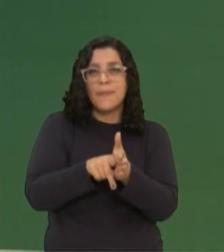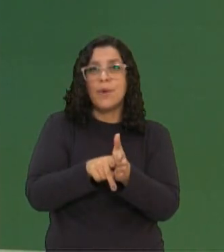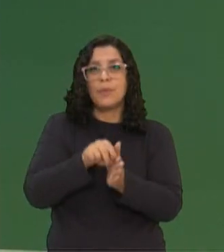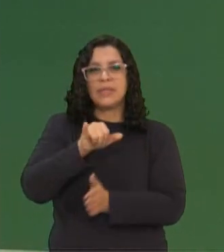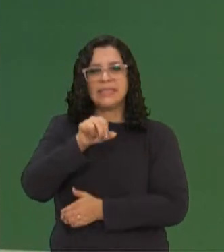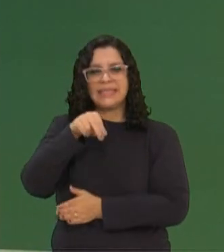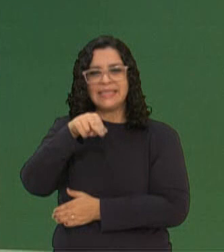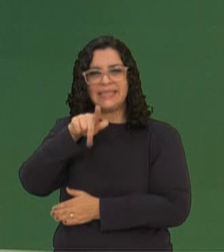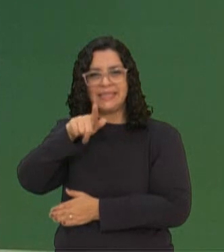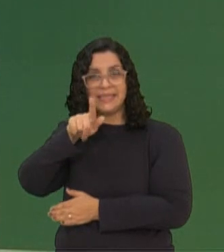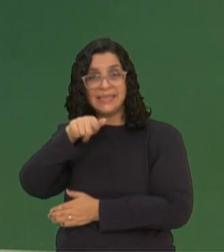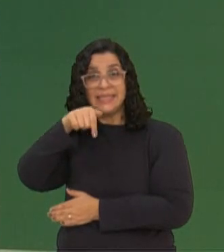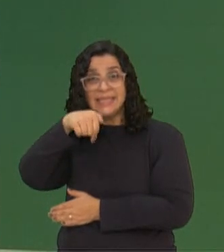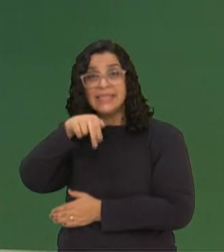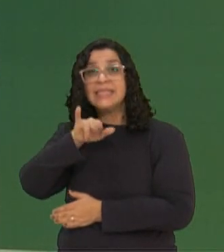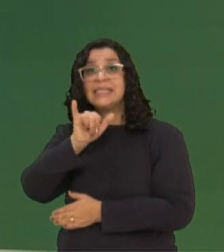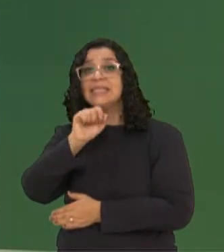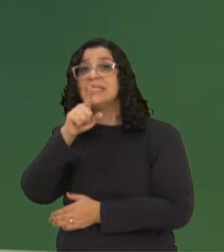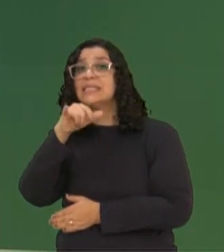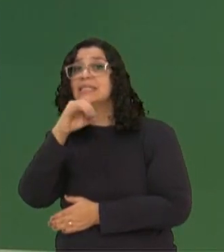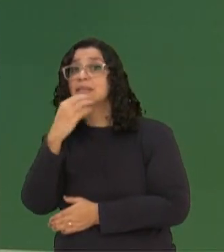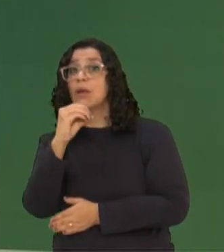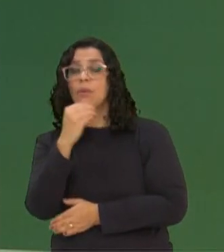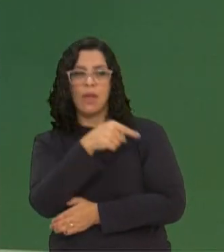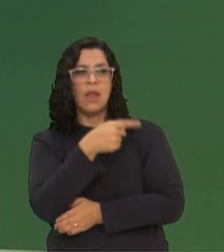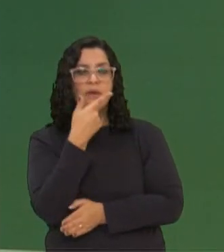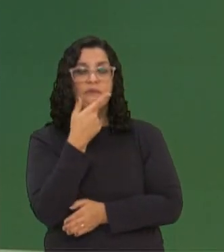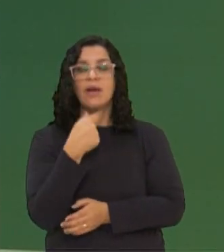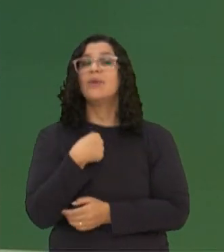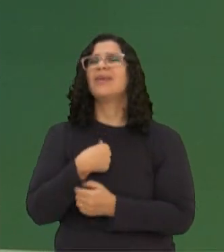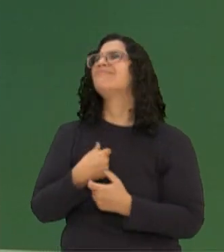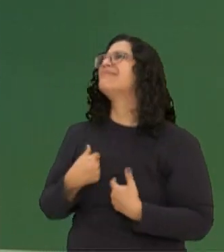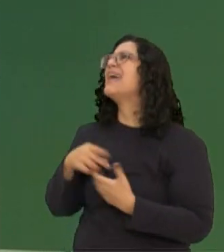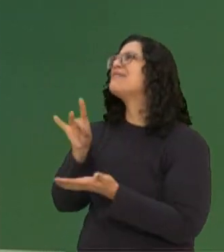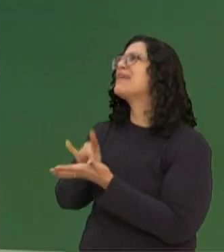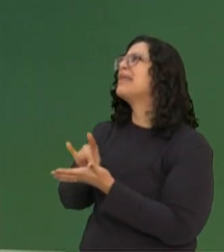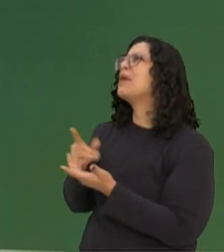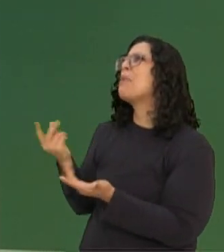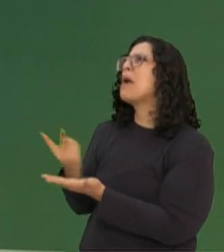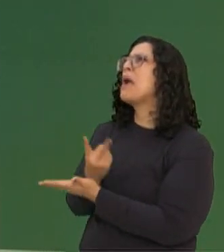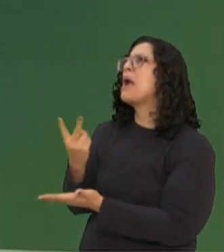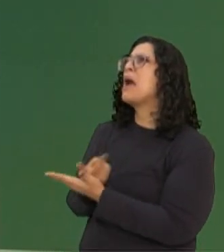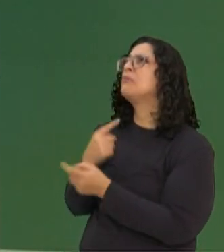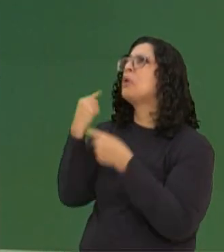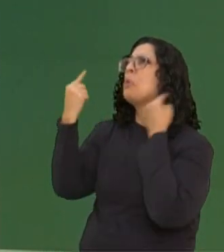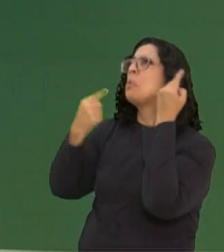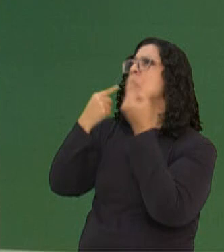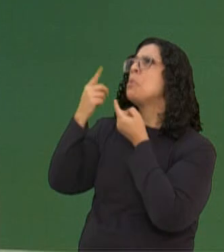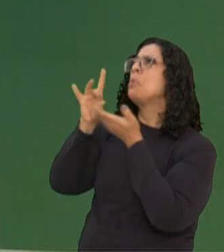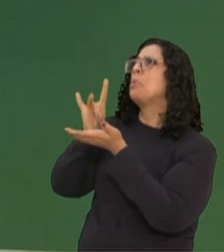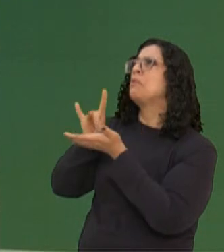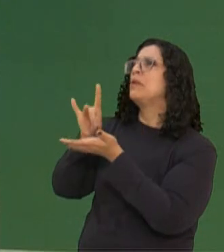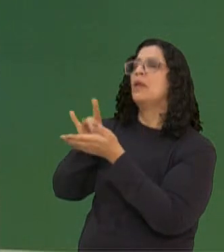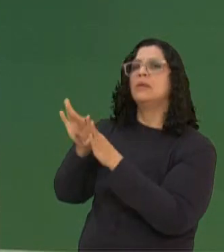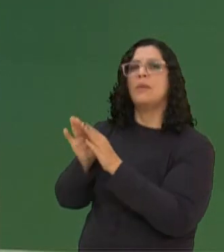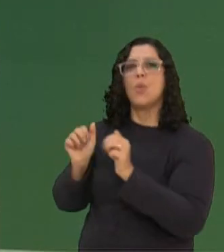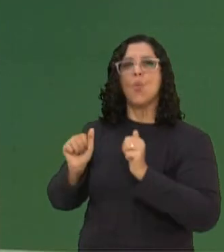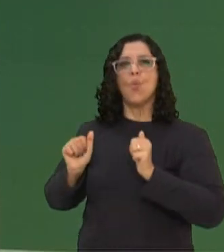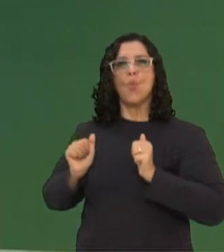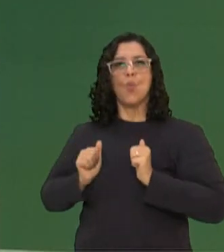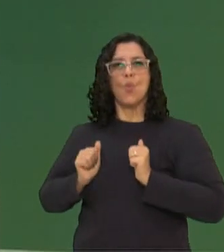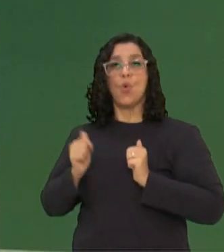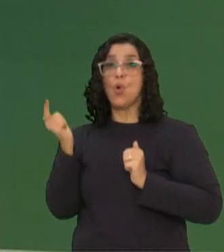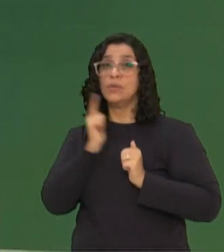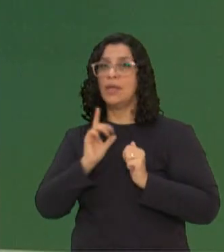do Giordano Bruno. O que ele vai fazer? Ele vai admitir que ele estava errado, que as ideias dele eram loucuras e assim ele se livra da